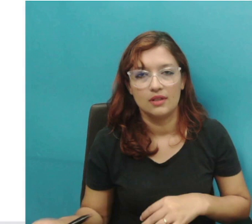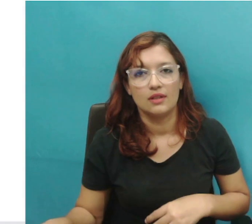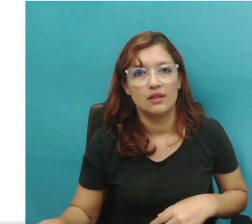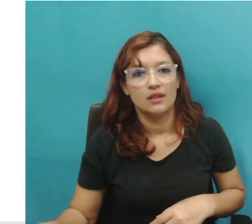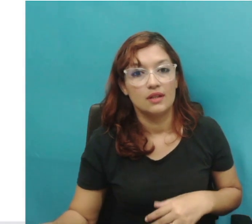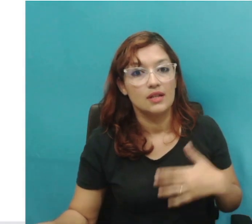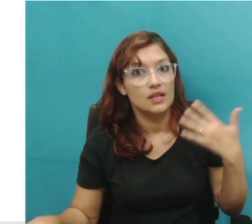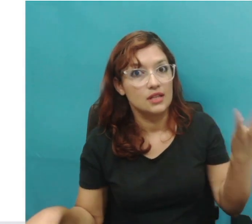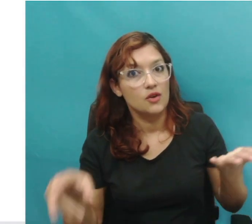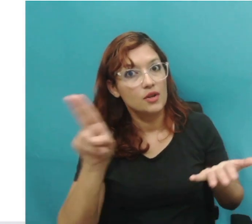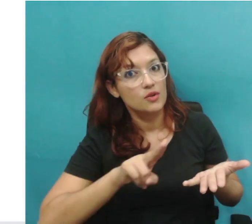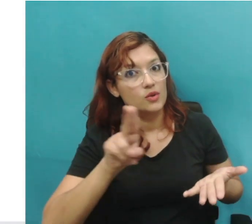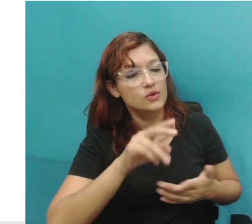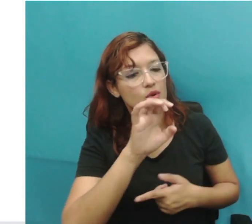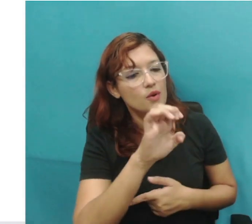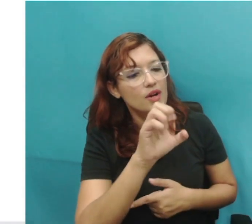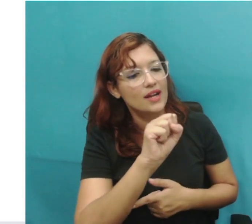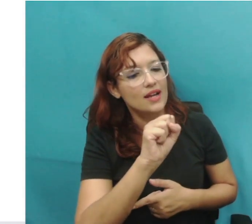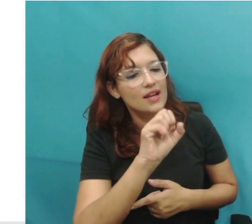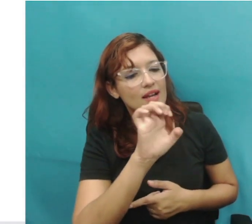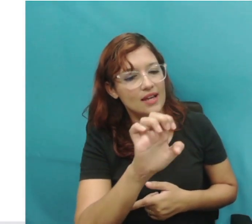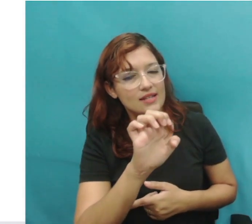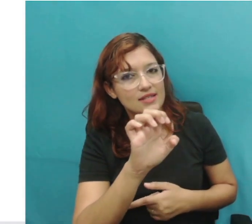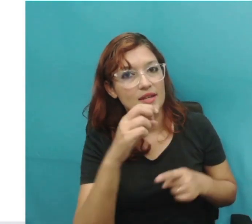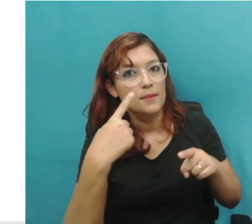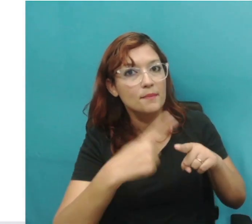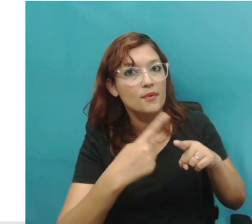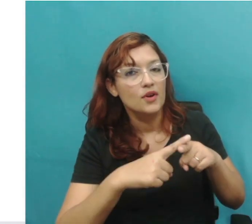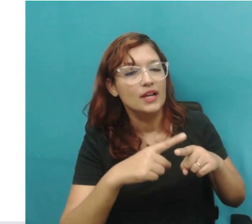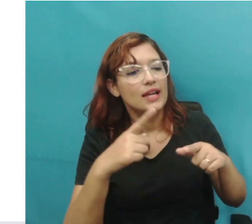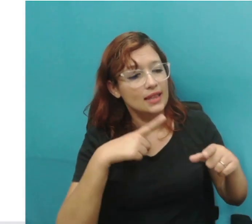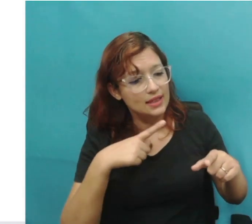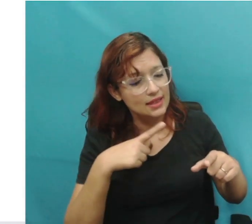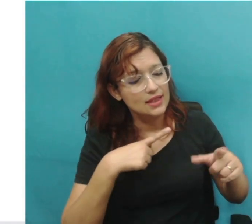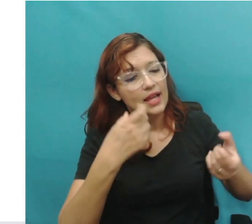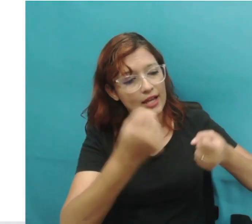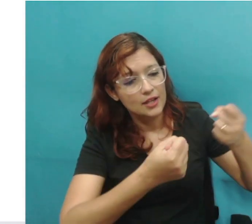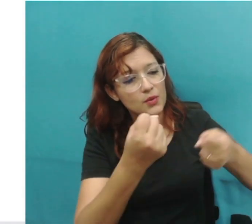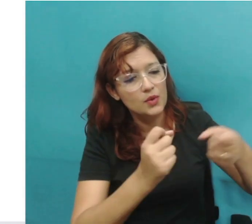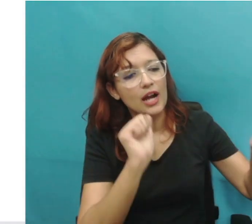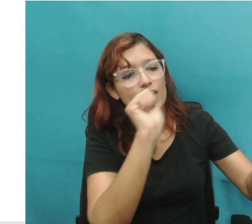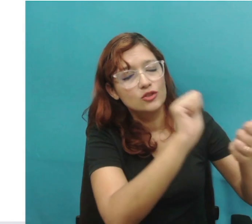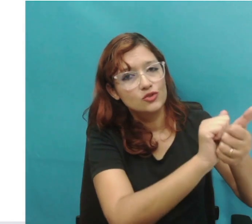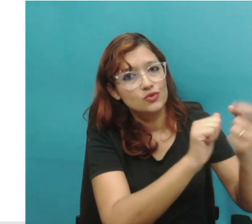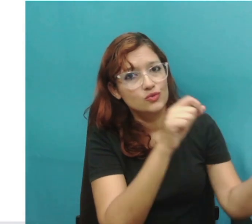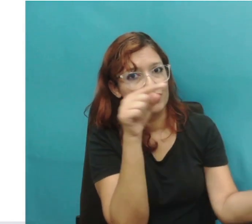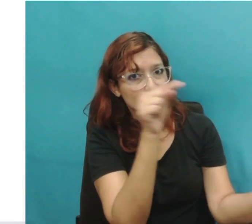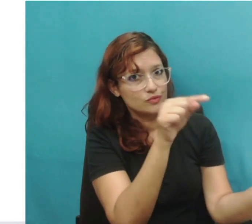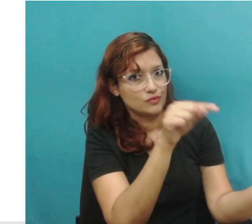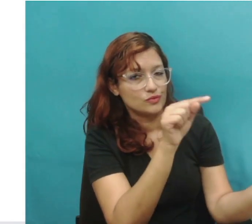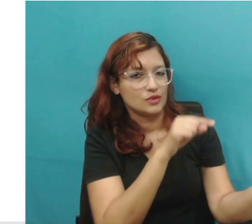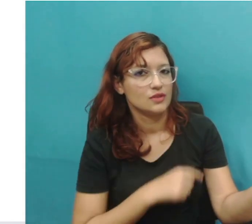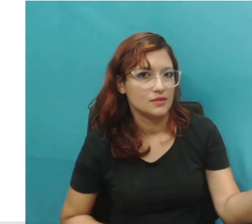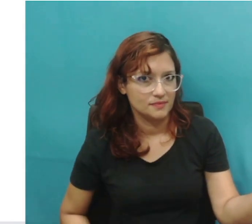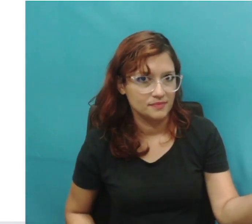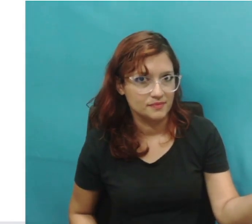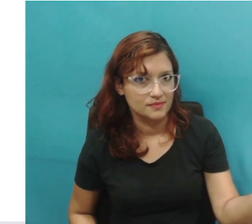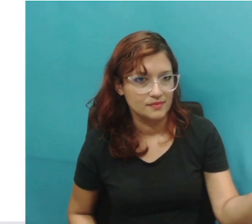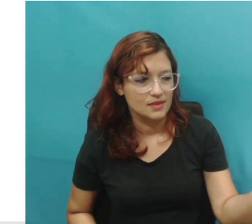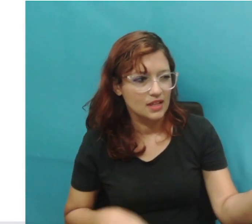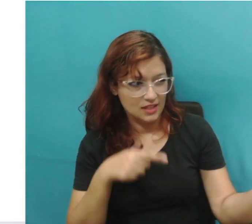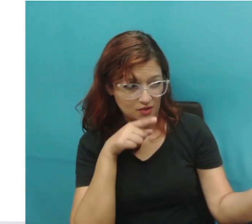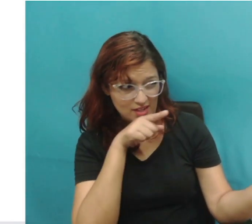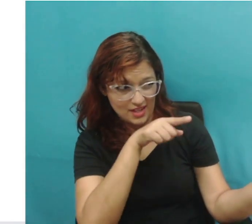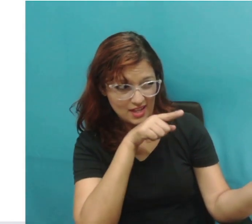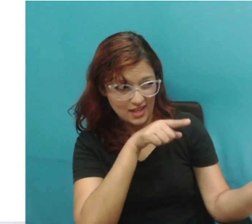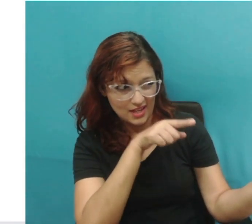Ele não tem nenhum carro próximo a ele. Ele usou esse porque ele estava se referindo ao carro que estava junto